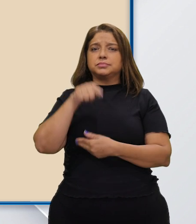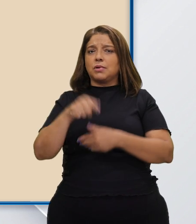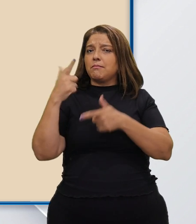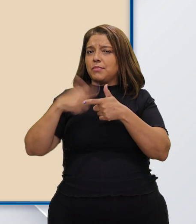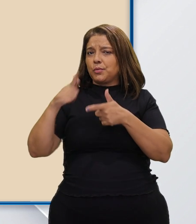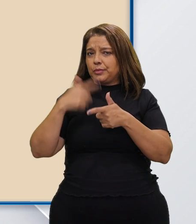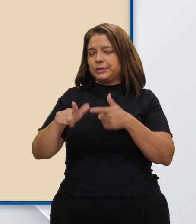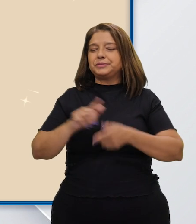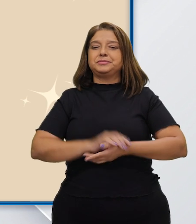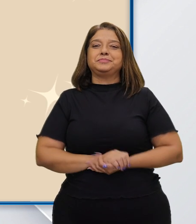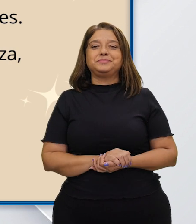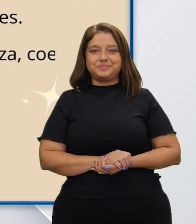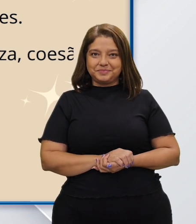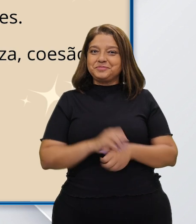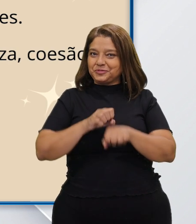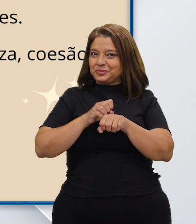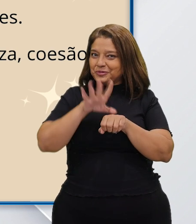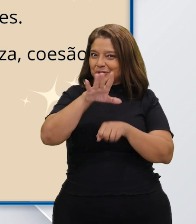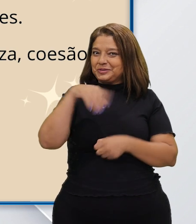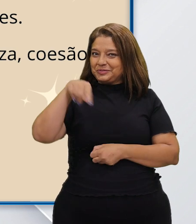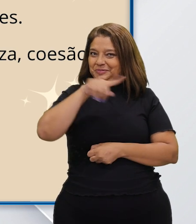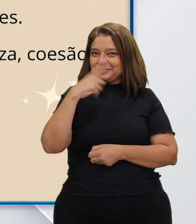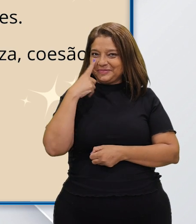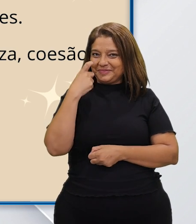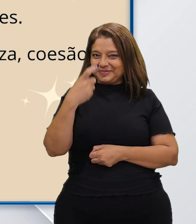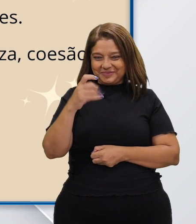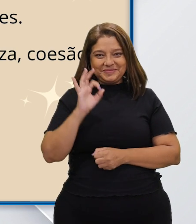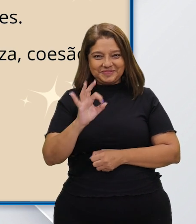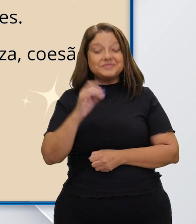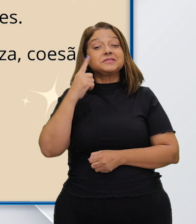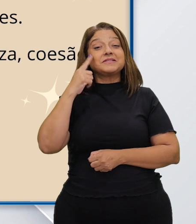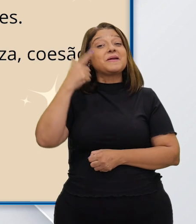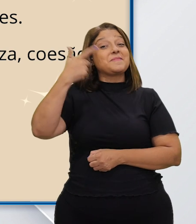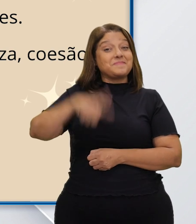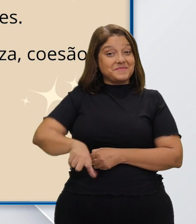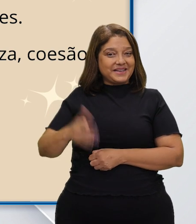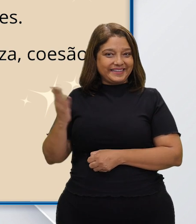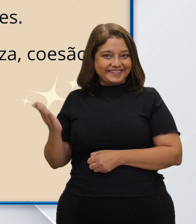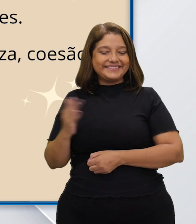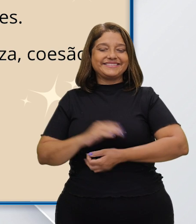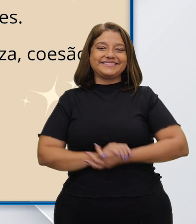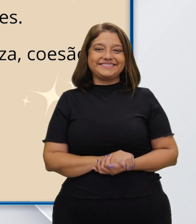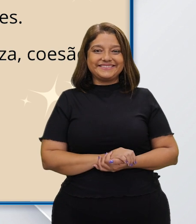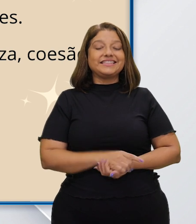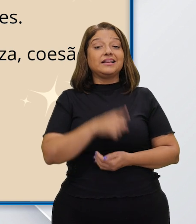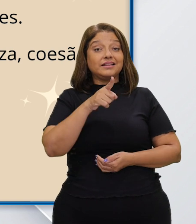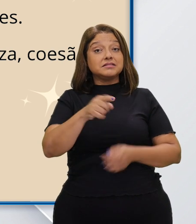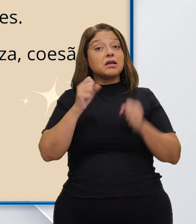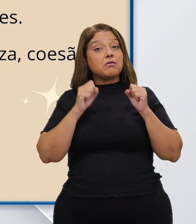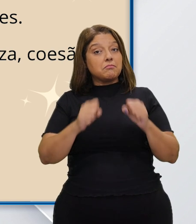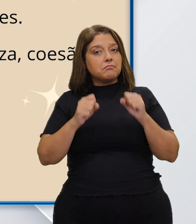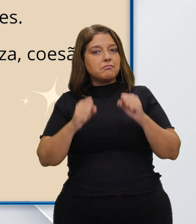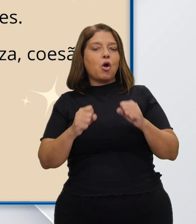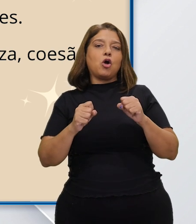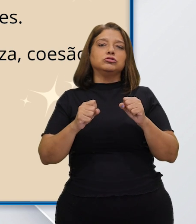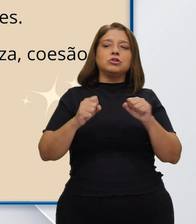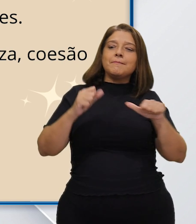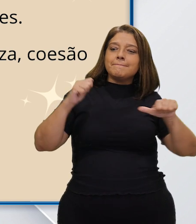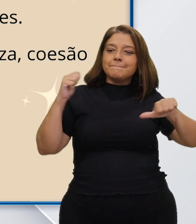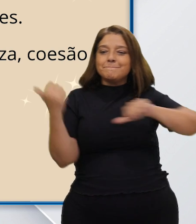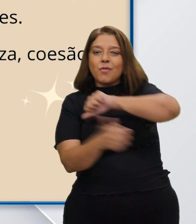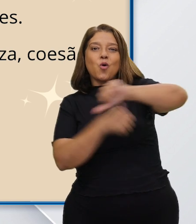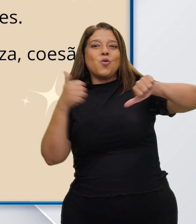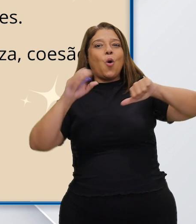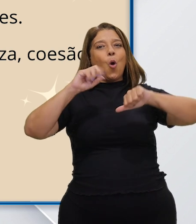enredo. Ok? Dicas interessantíssimas, né? Vamos ver mais algumas? Olha, crie reviravoltas ou